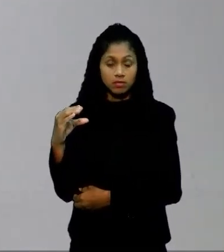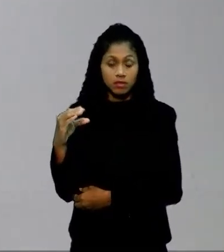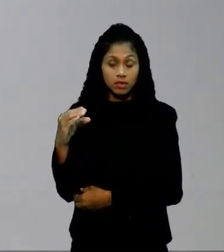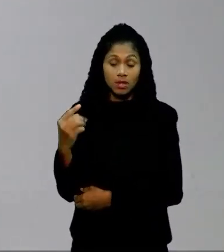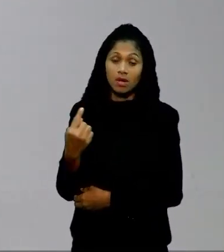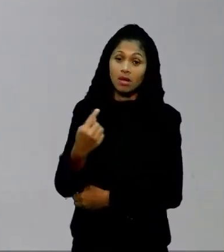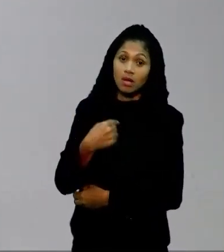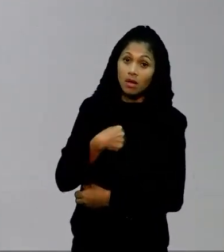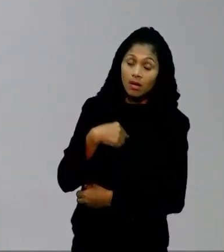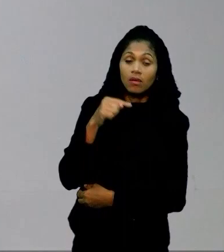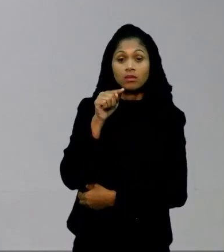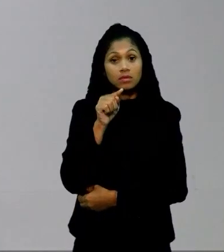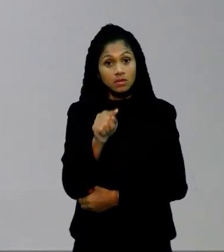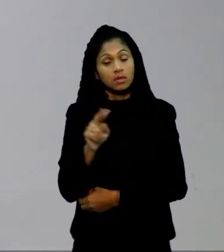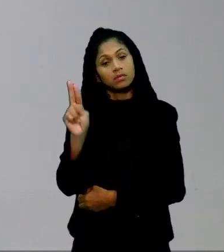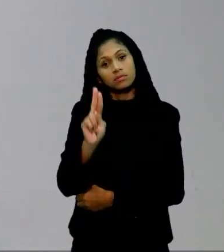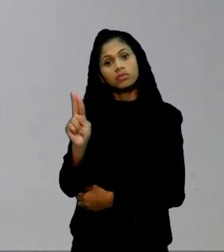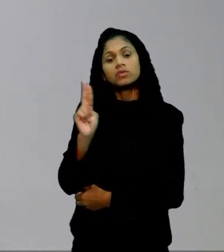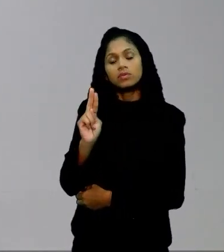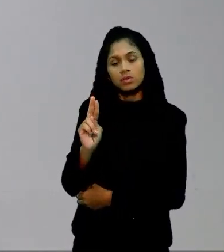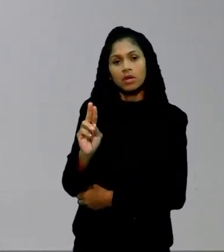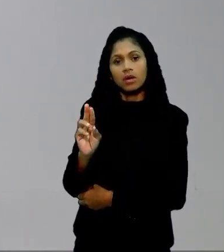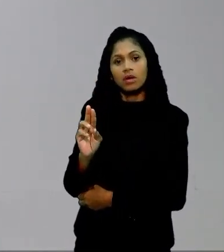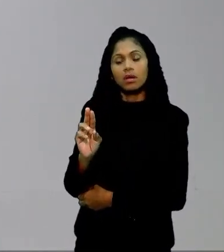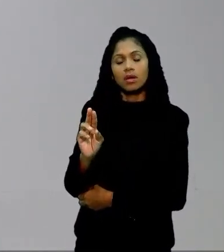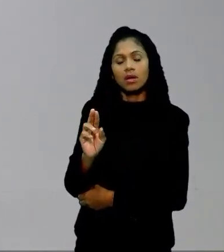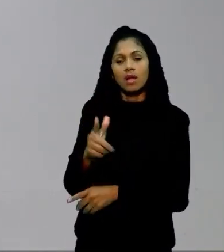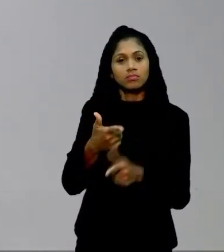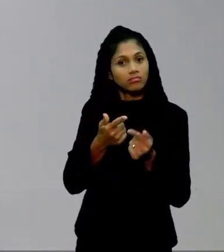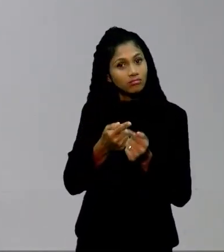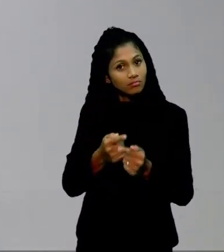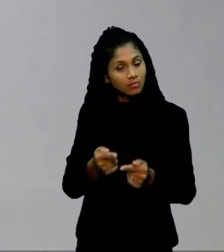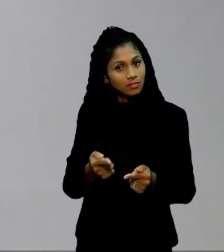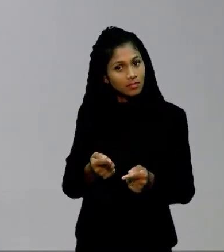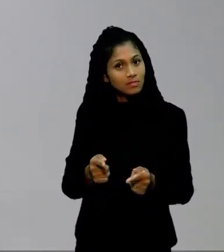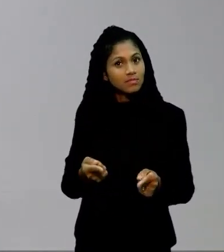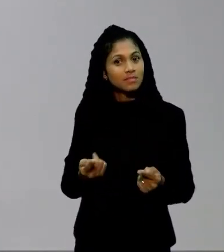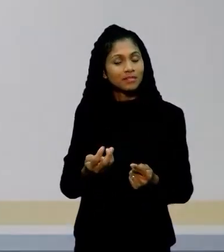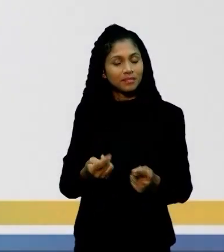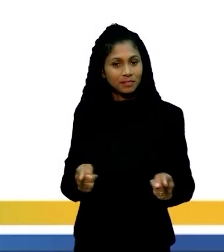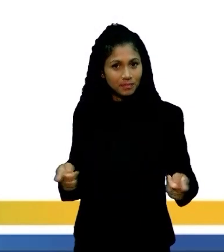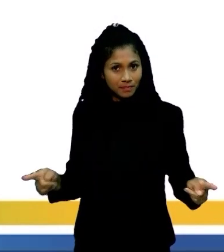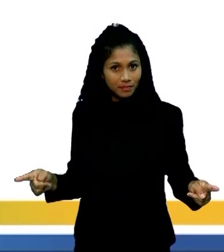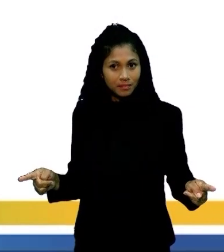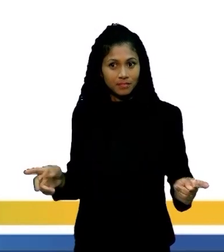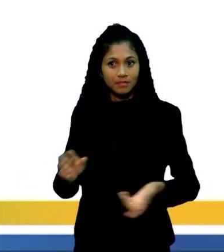eu, utilizamos aí no nosso churrasco dos domingos.